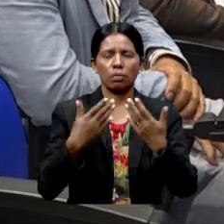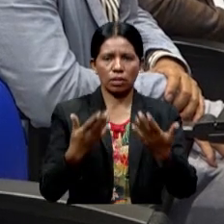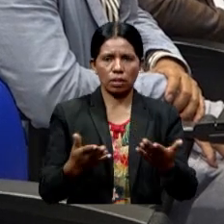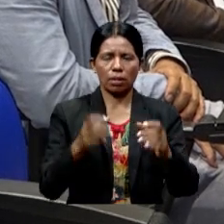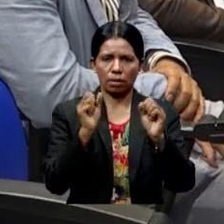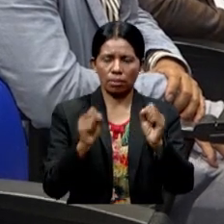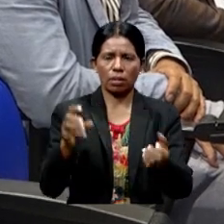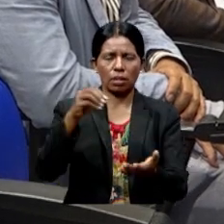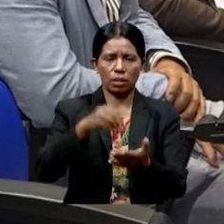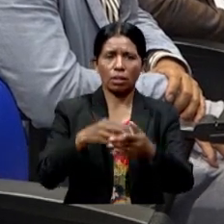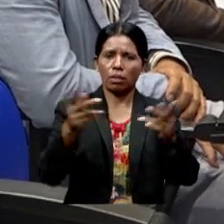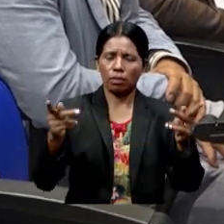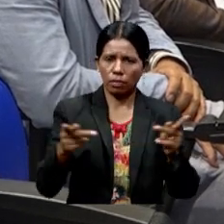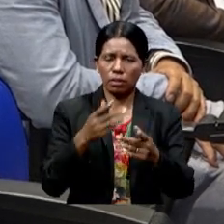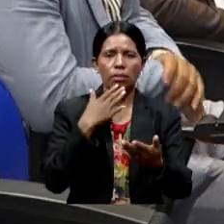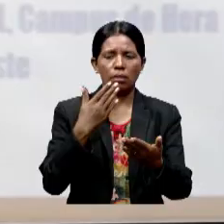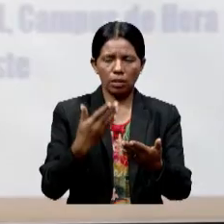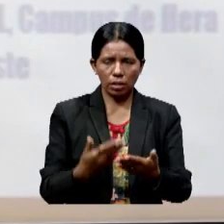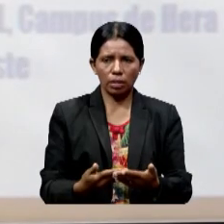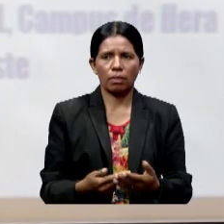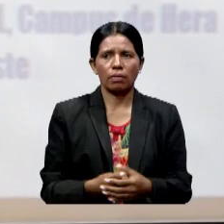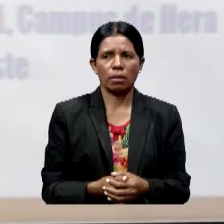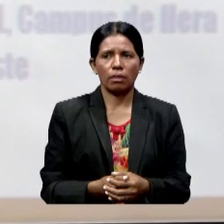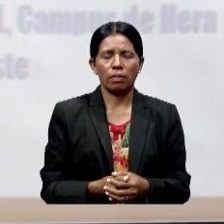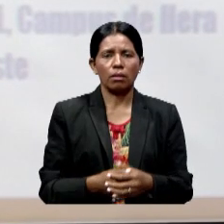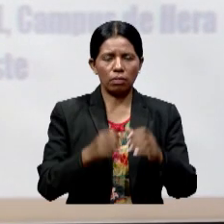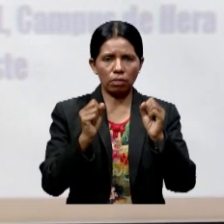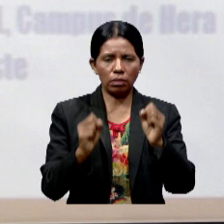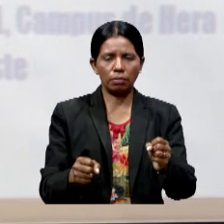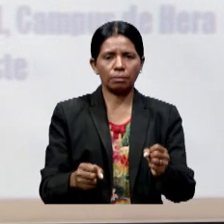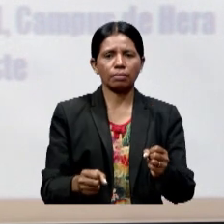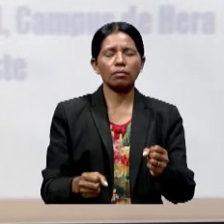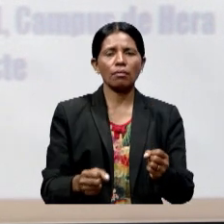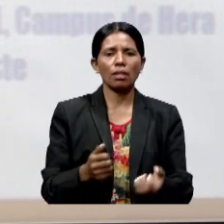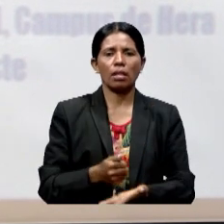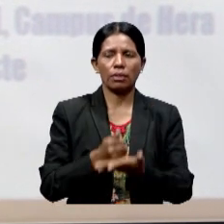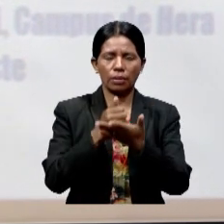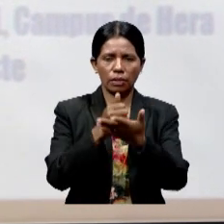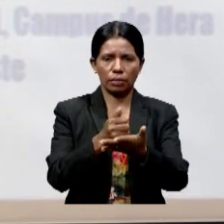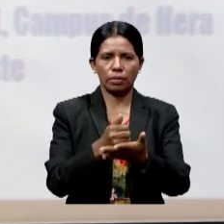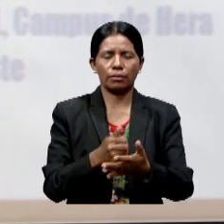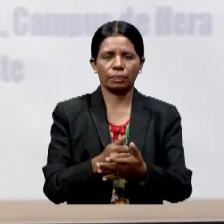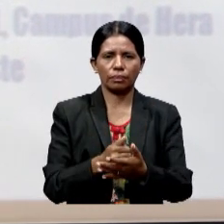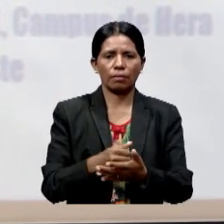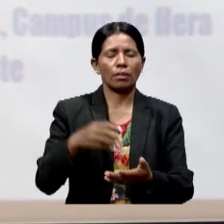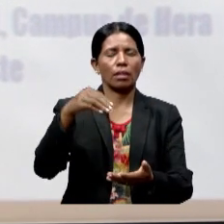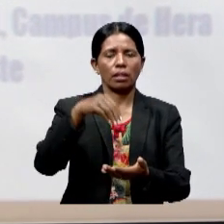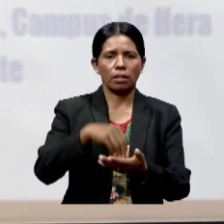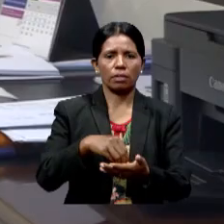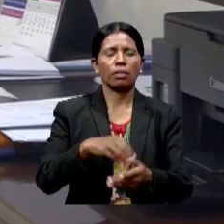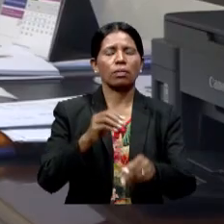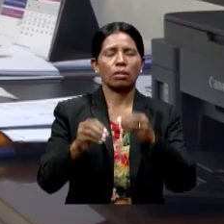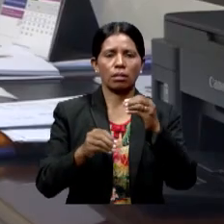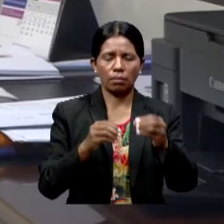bele kria ambiente ide nebe dia kliu tan atu nune bele facilita investimento setor